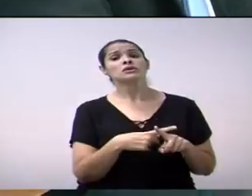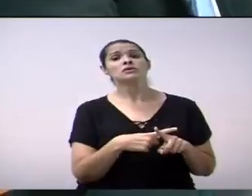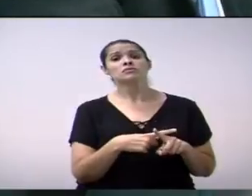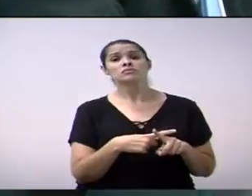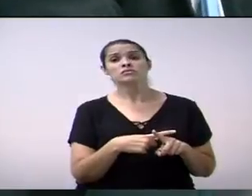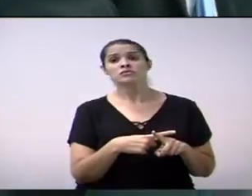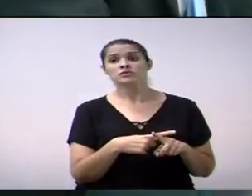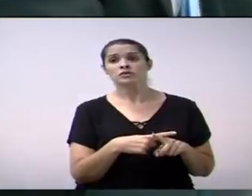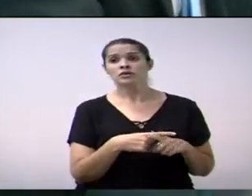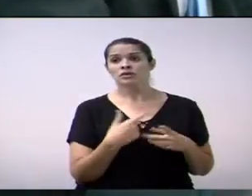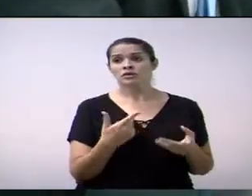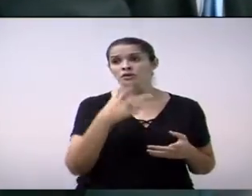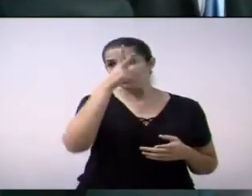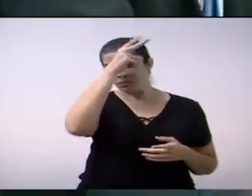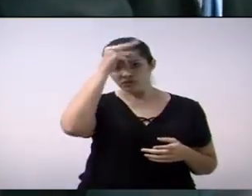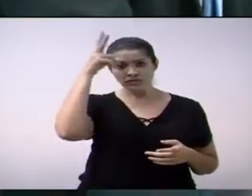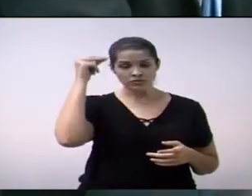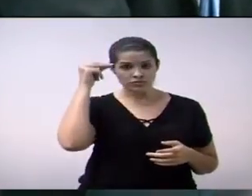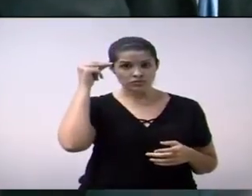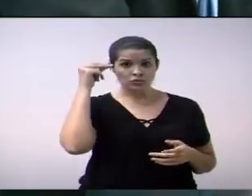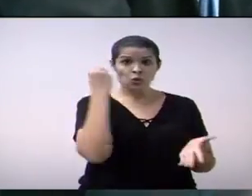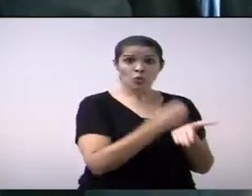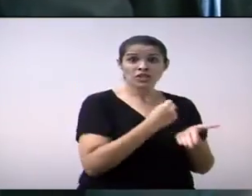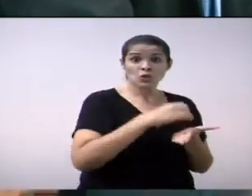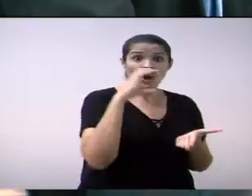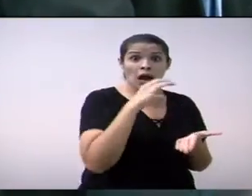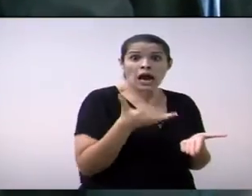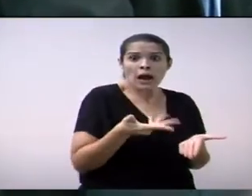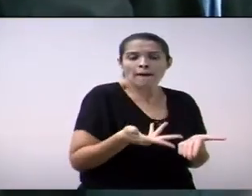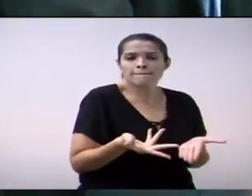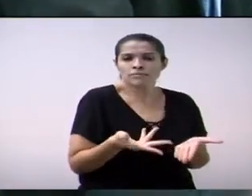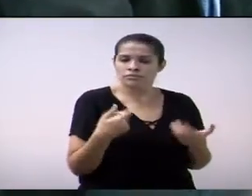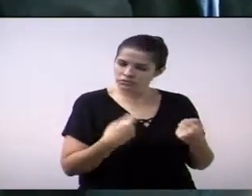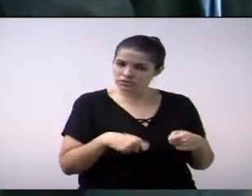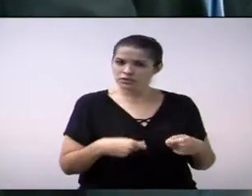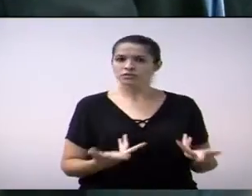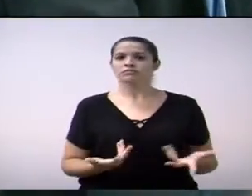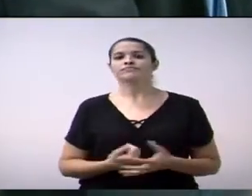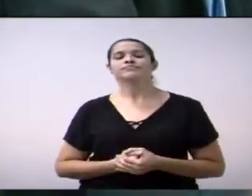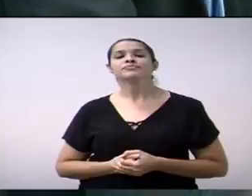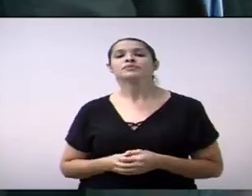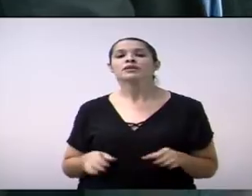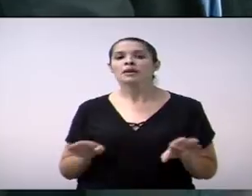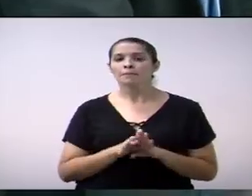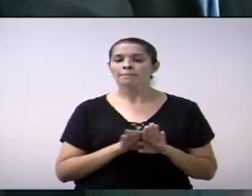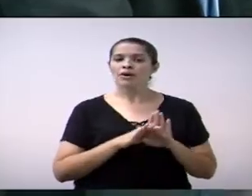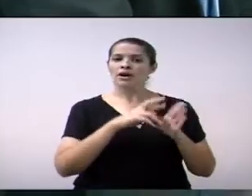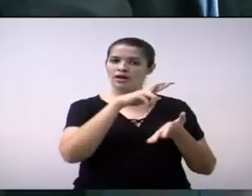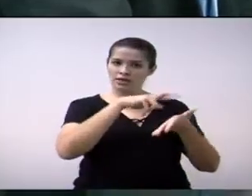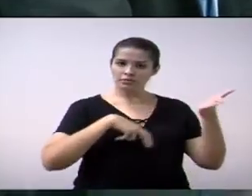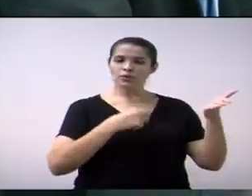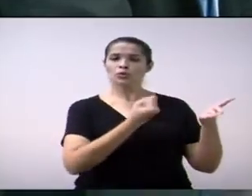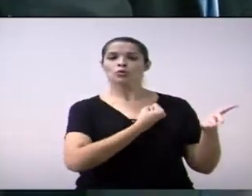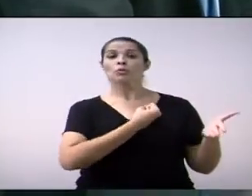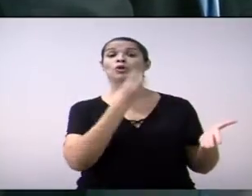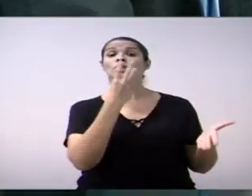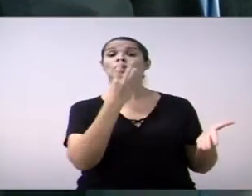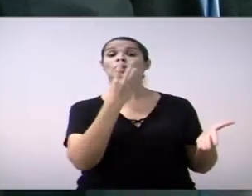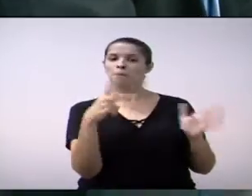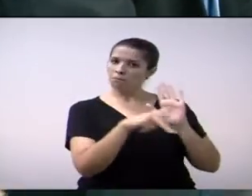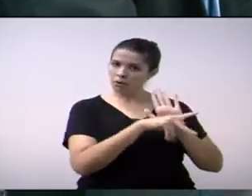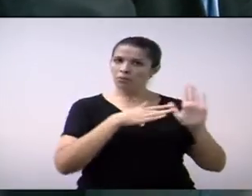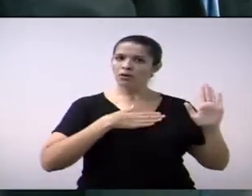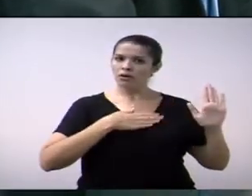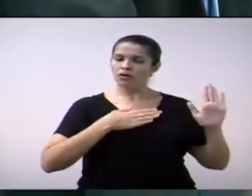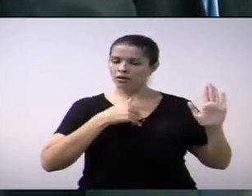então, fazer essa contratação emergencial em relação à merenda escolar. E, para concluir, um requerimento de número 31, também da minha